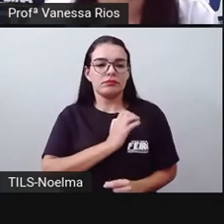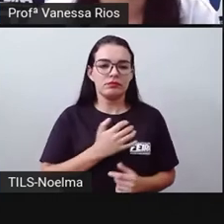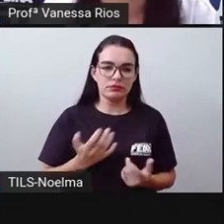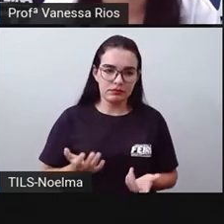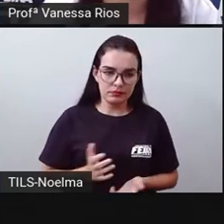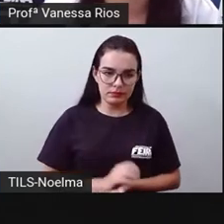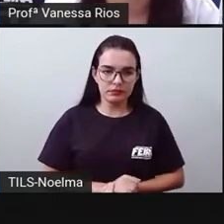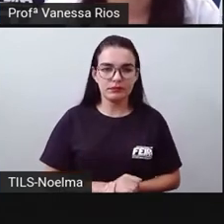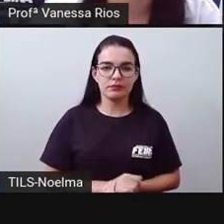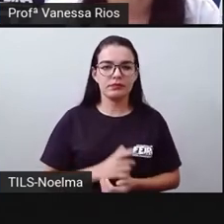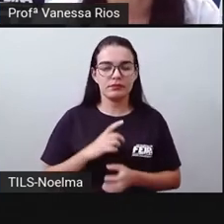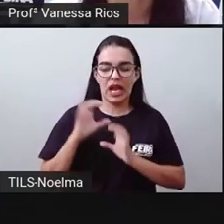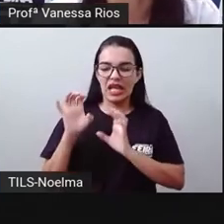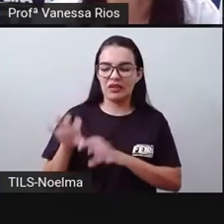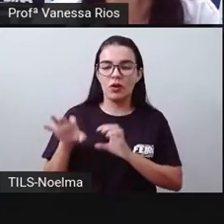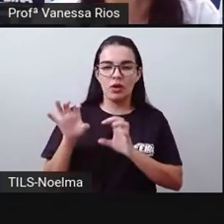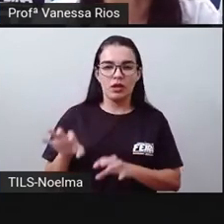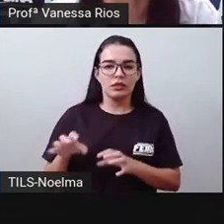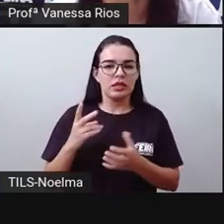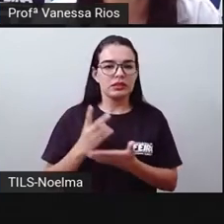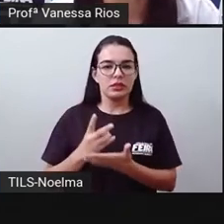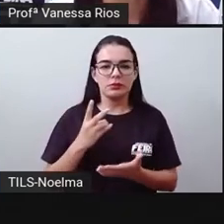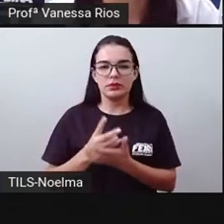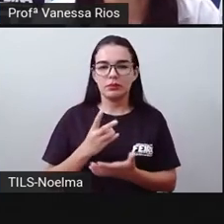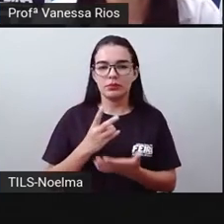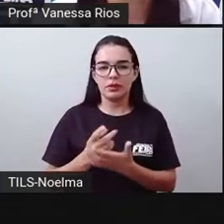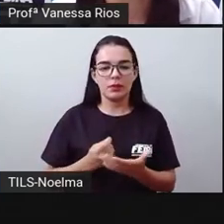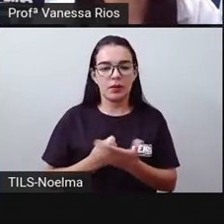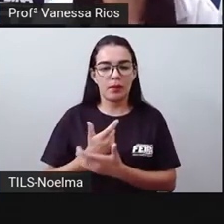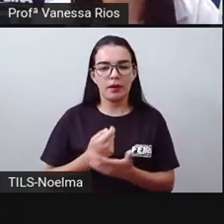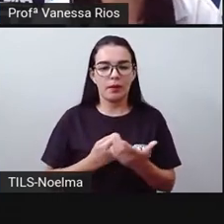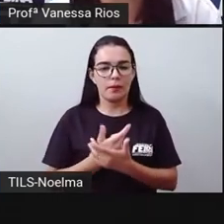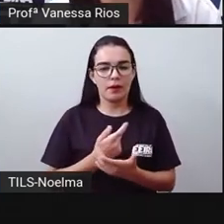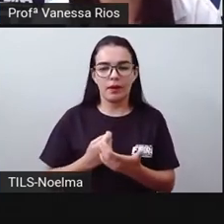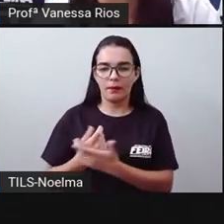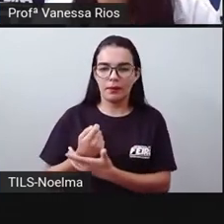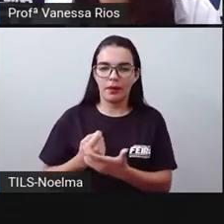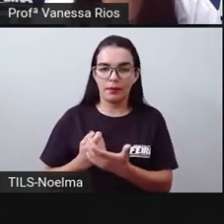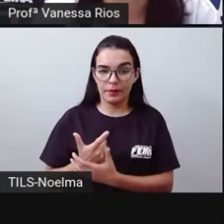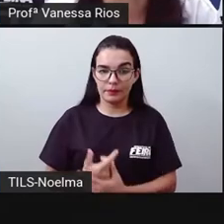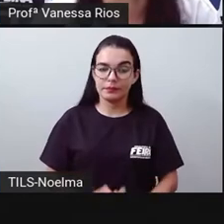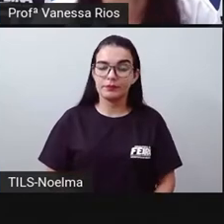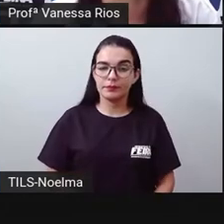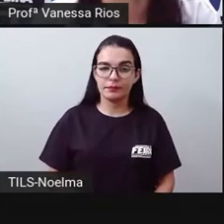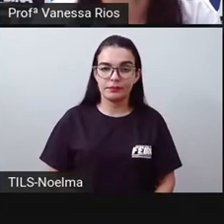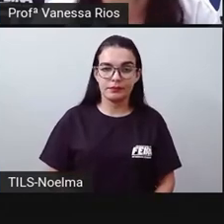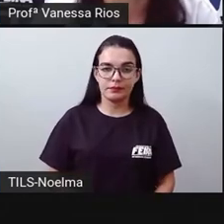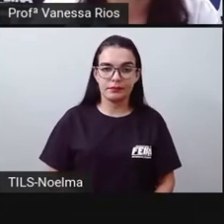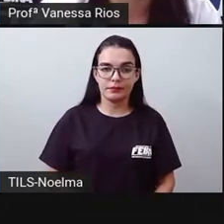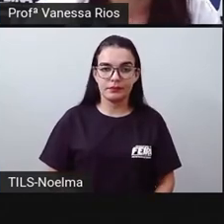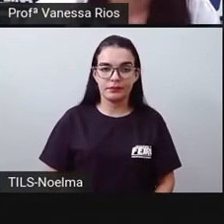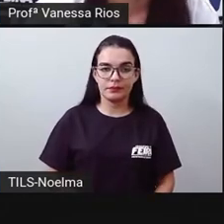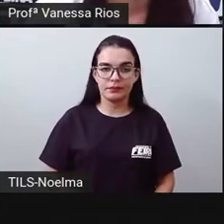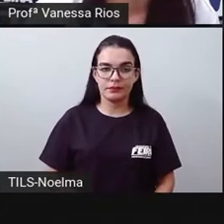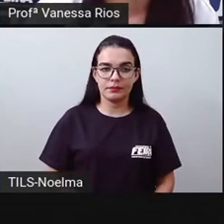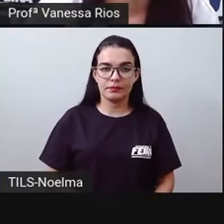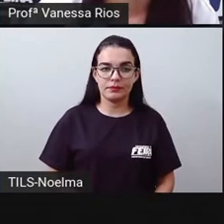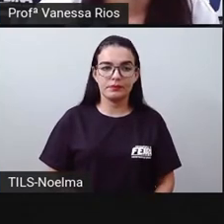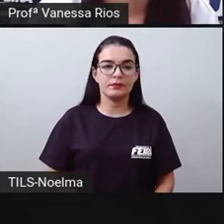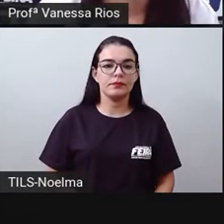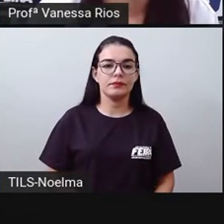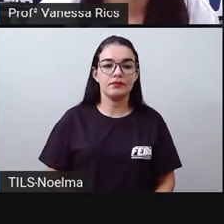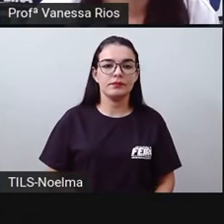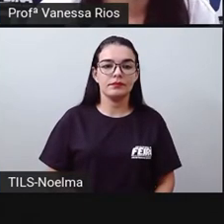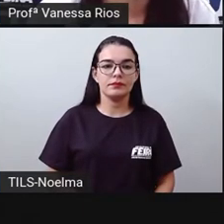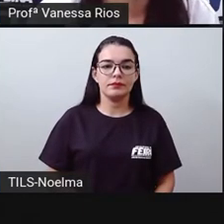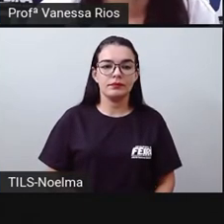Toda essa influência em estar consumindo e consumindo muitos produtos que não teriam necessidade de comprar,